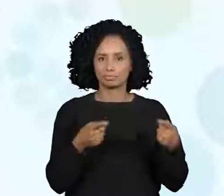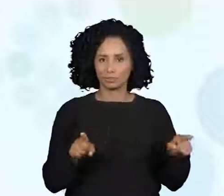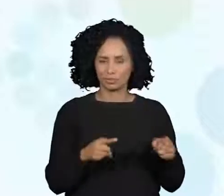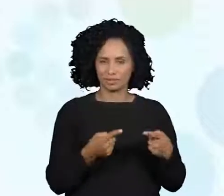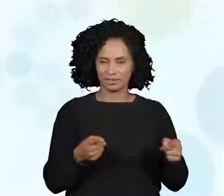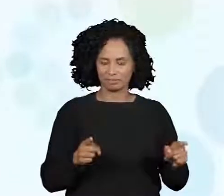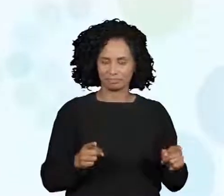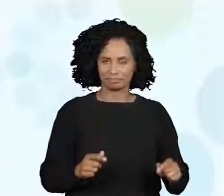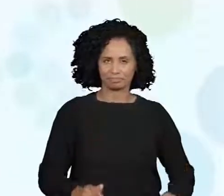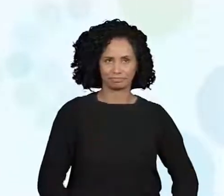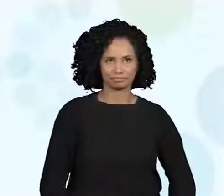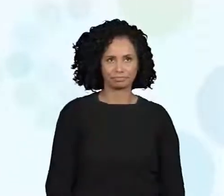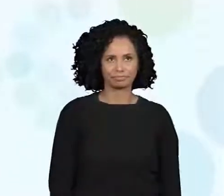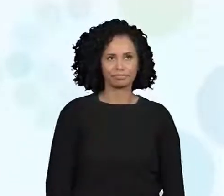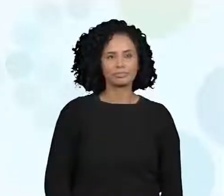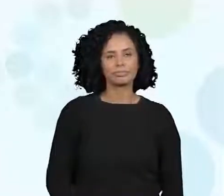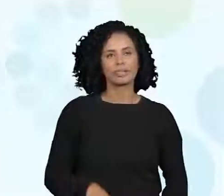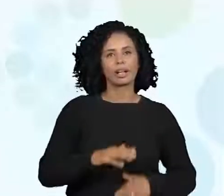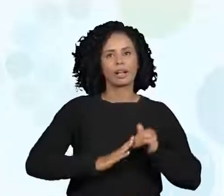Musicais.